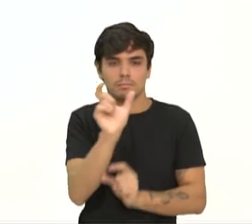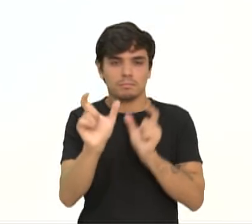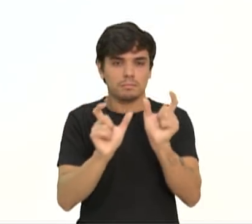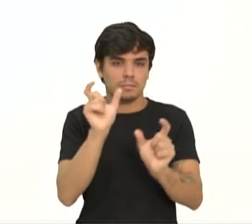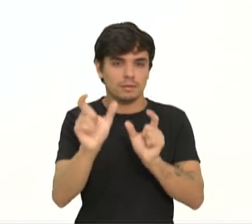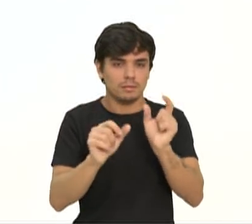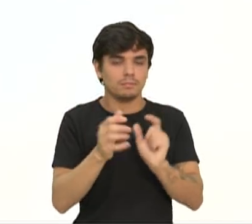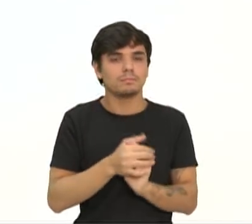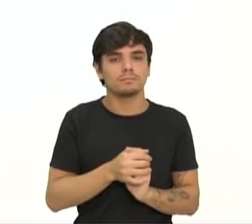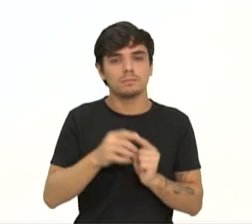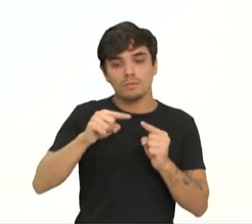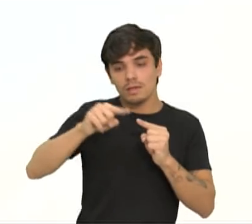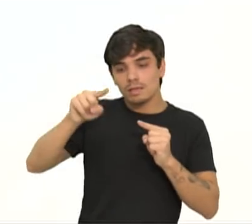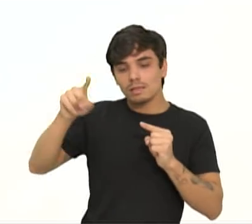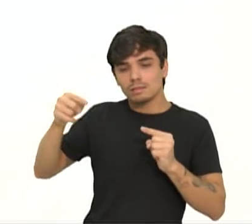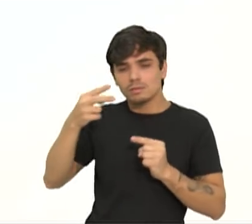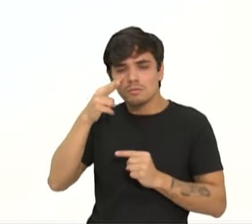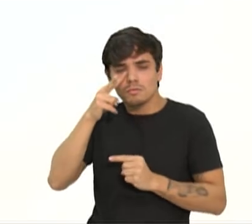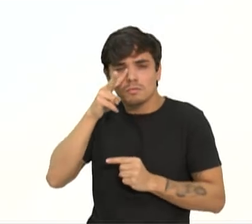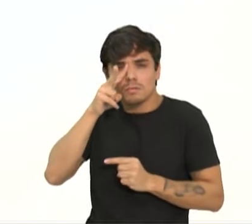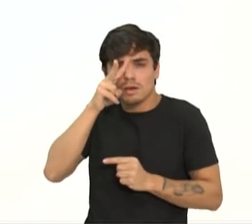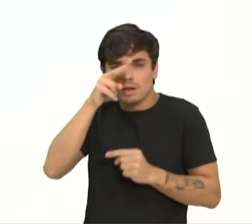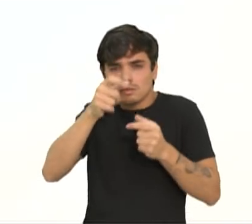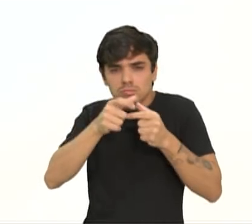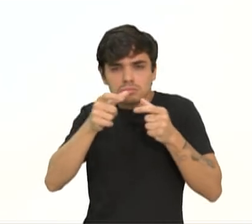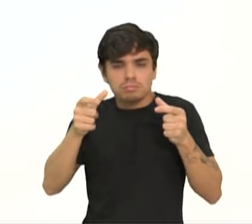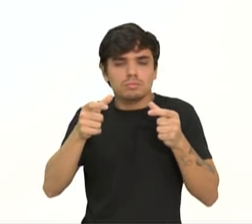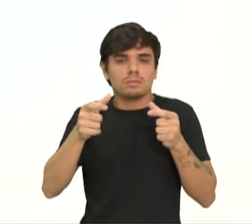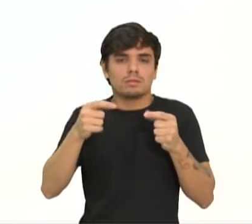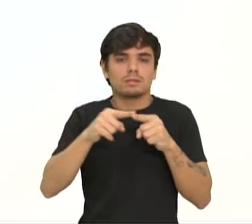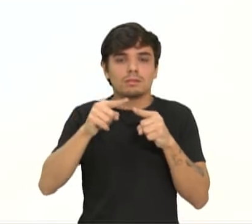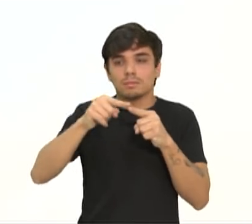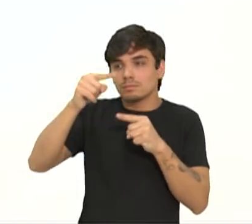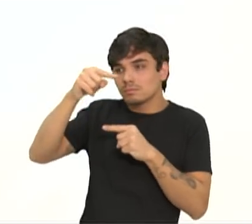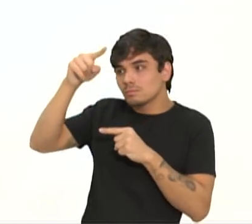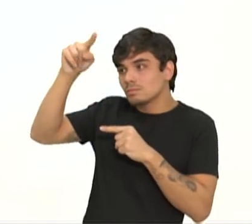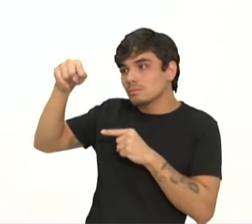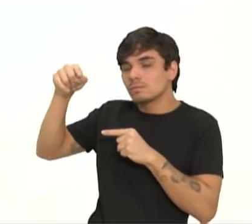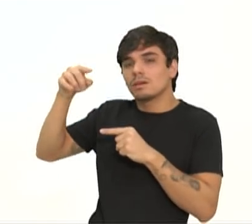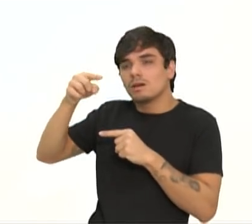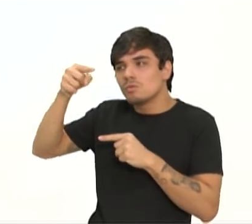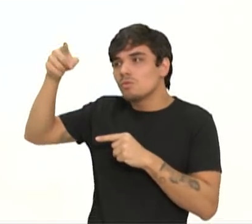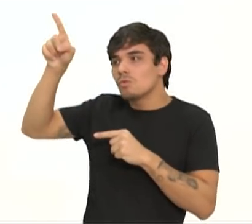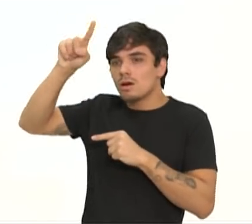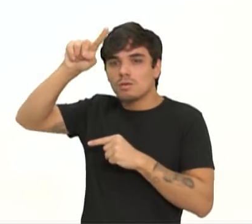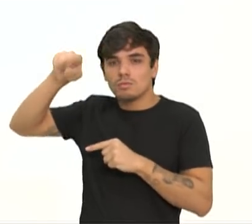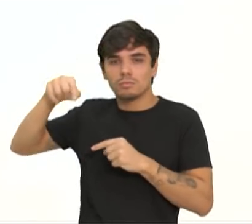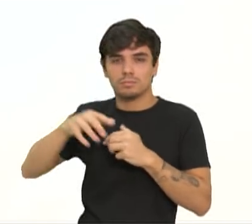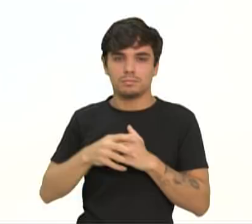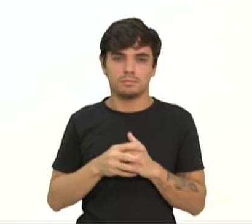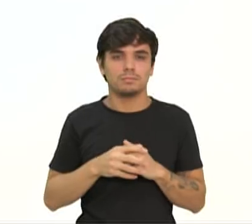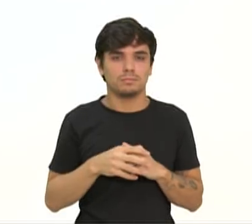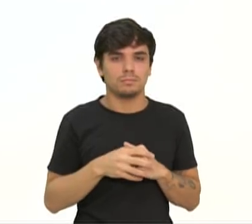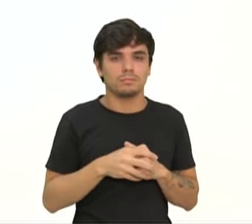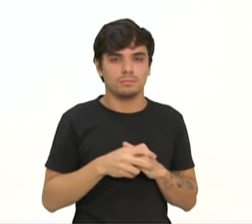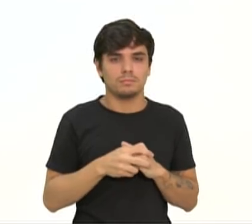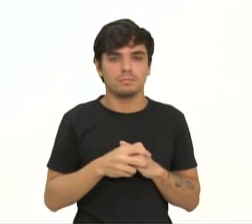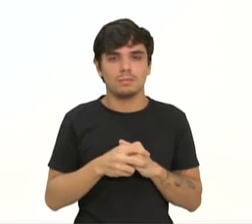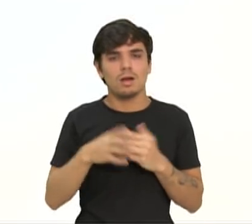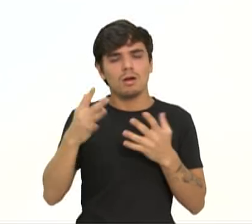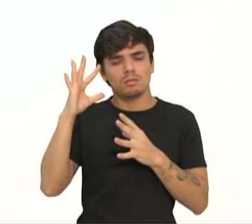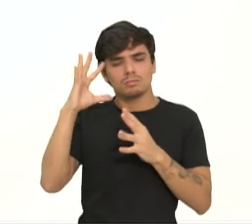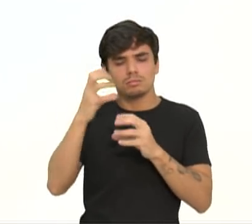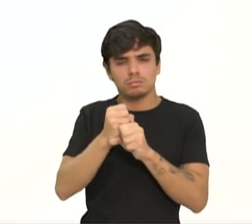o acento grave, o acento circunflexo. Um detalhe sobre esses acentos, para a gente fazer uma revisão rápida.